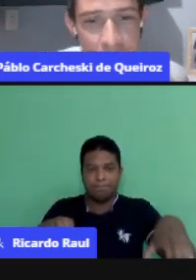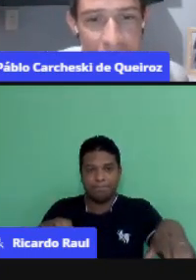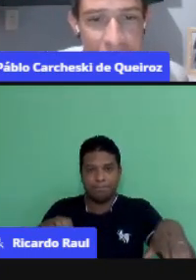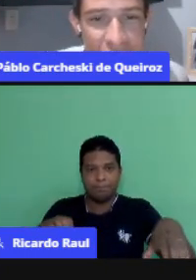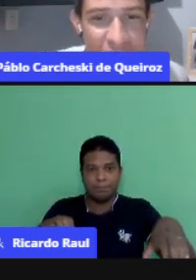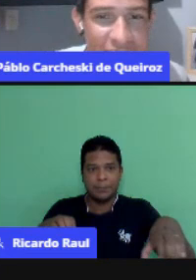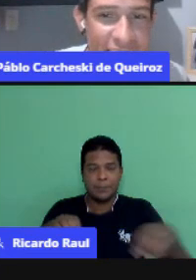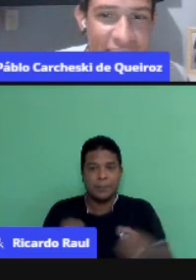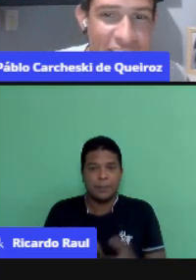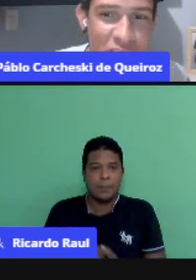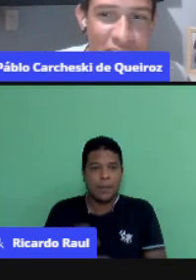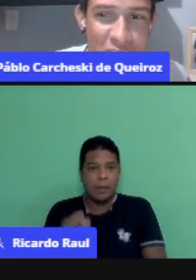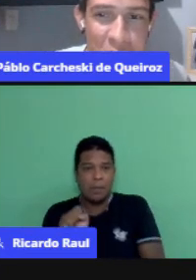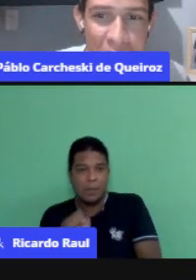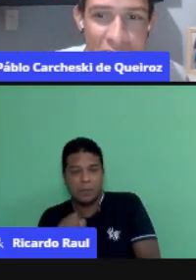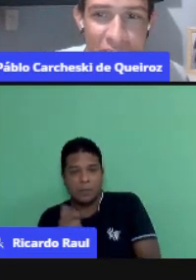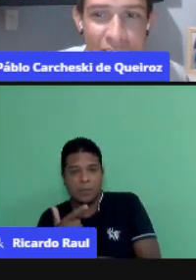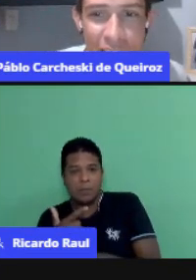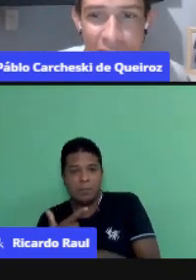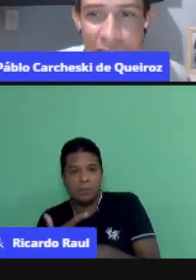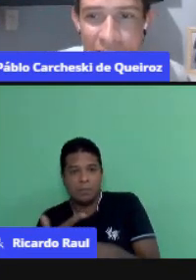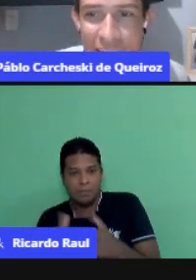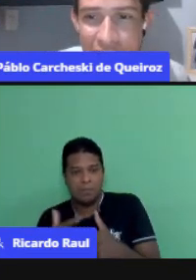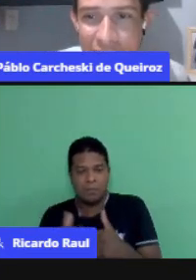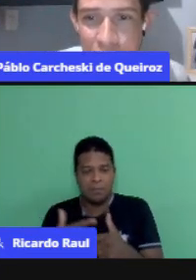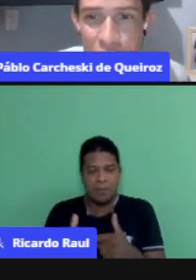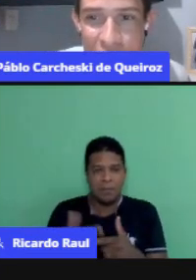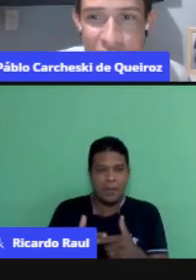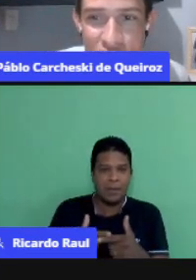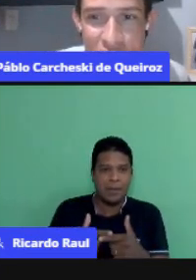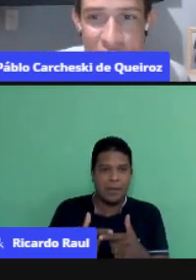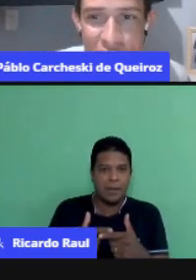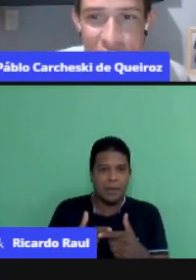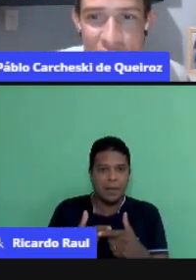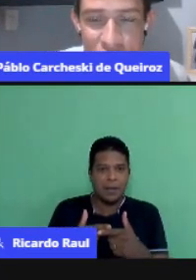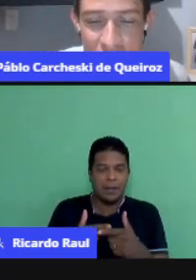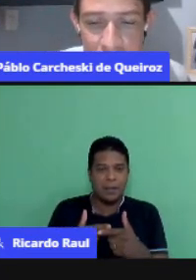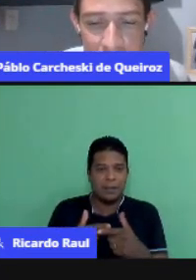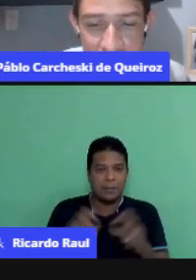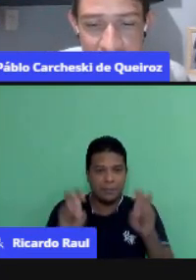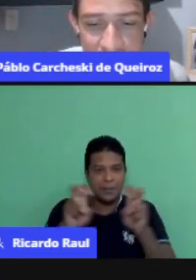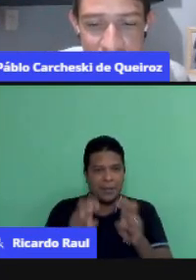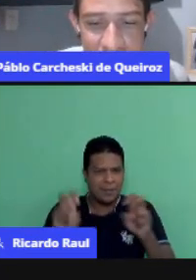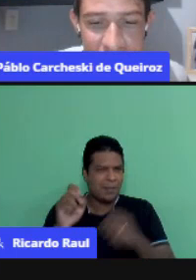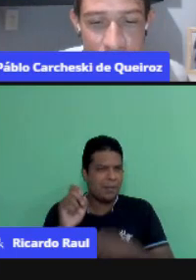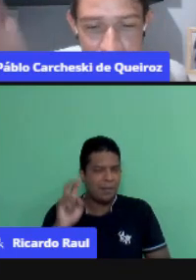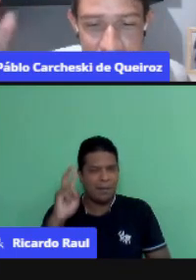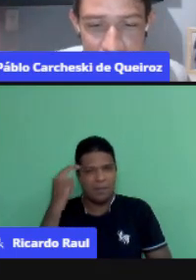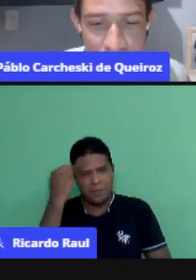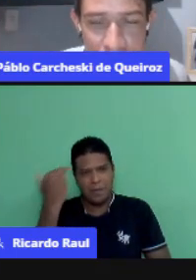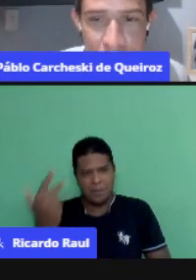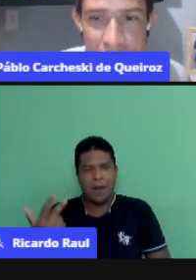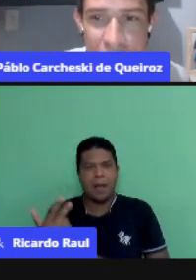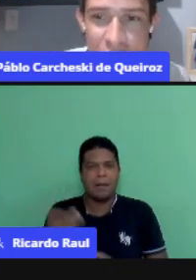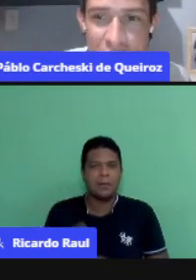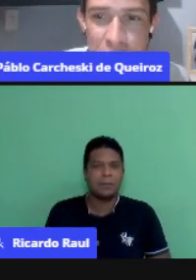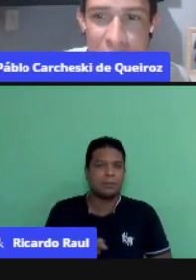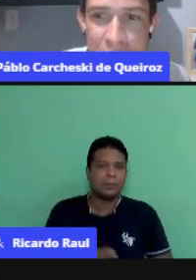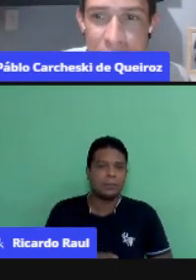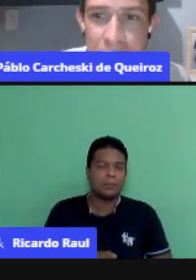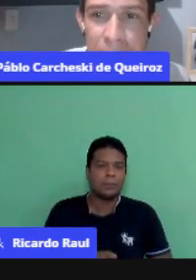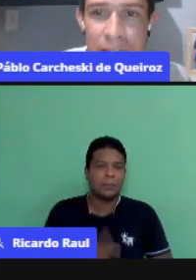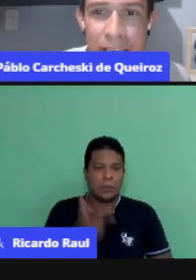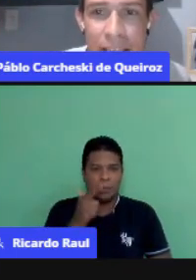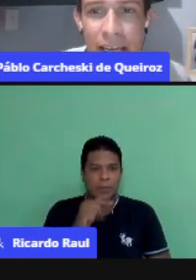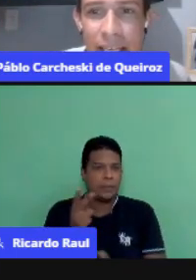tá dando problema na internet, né? Coisa normal. É legal até por conta disso, né? Você vê toda essa problemática que a gente tem nesse contexto nosso, né,